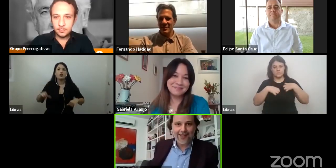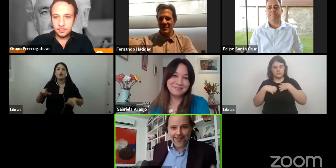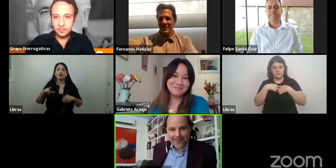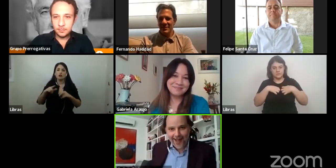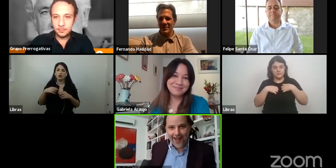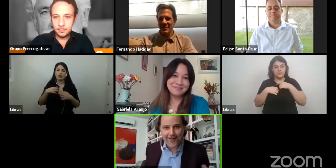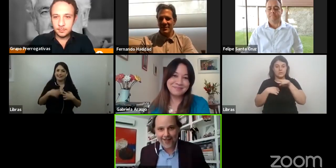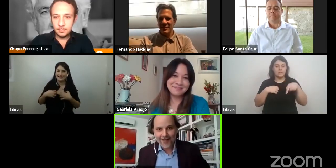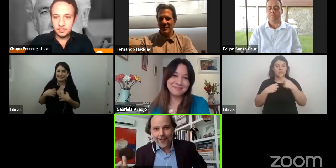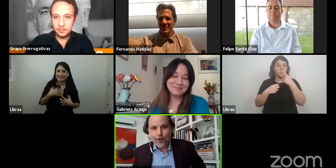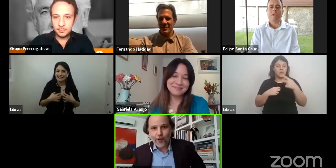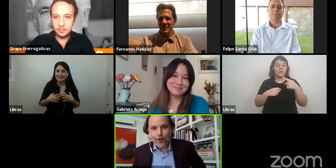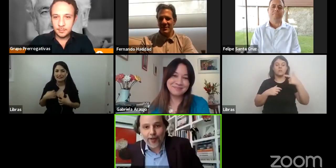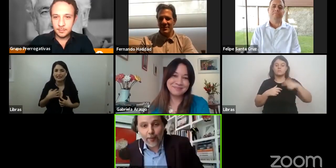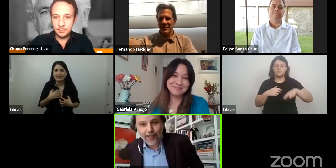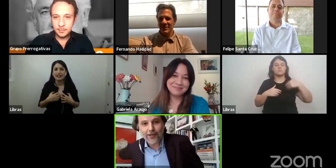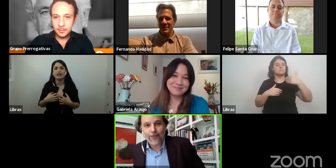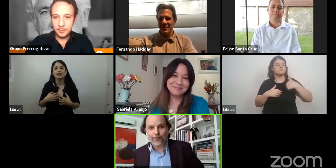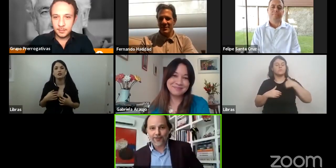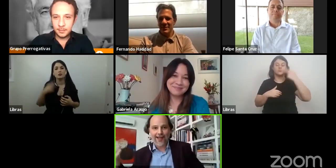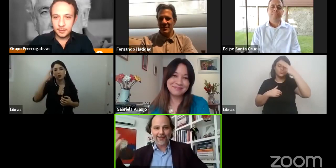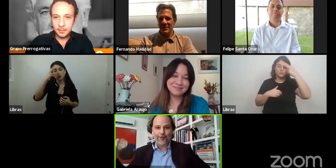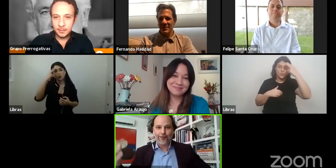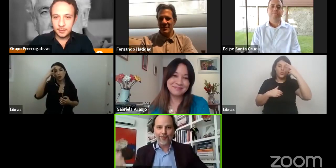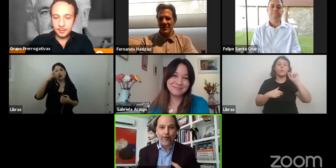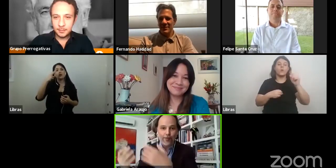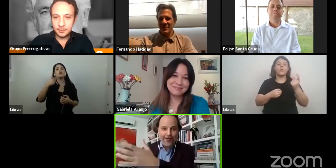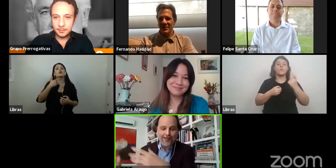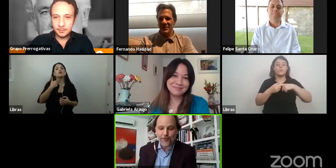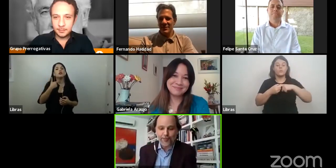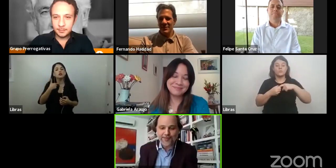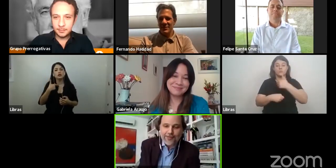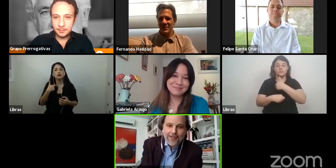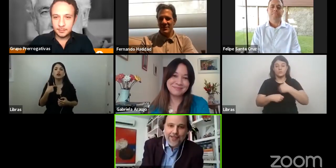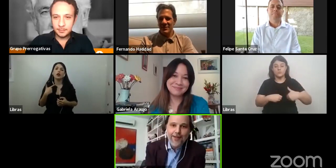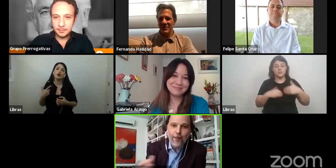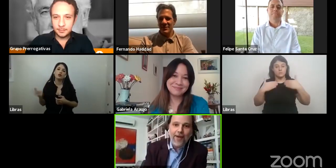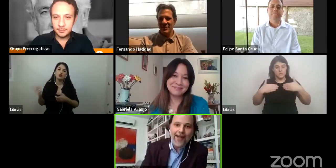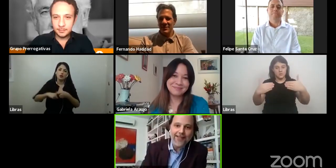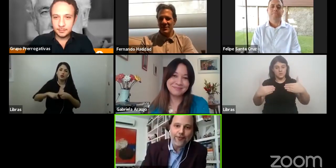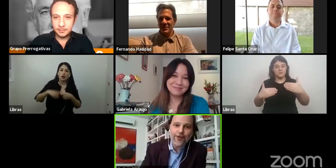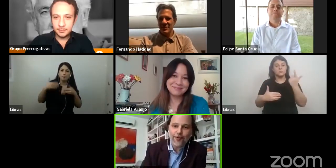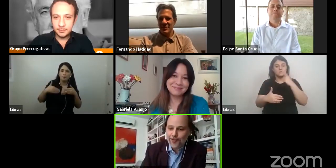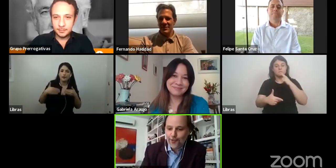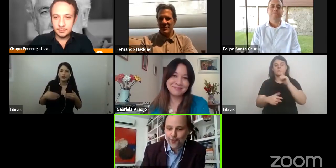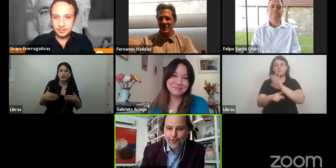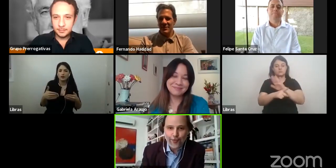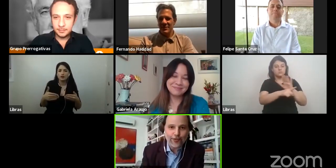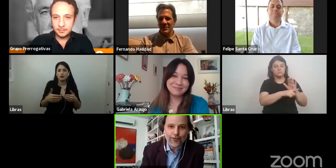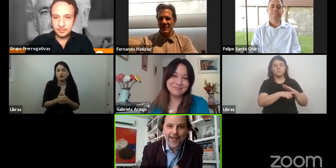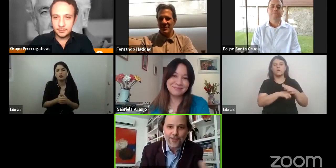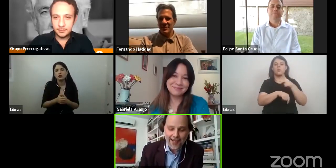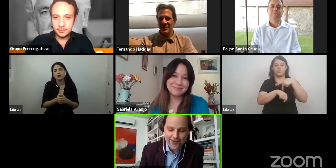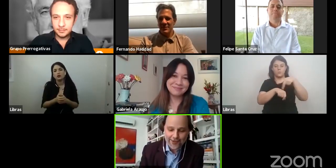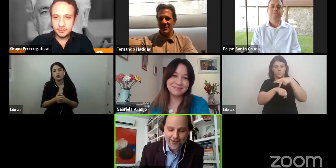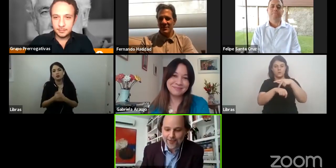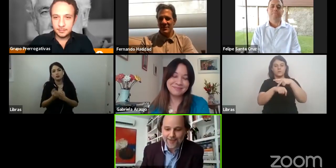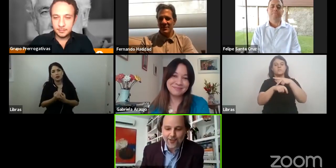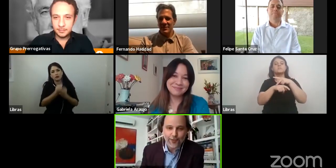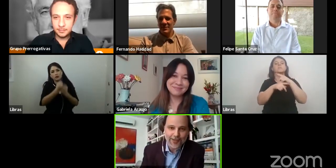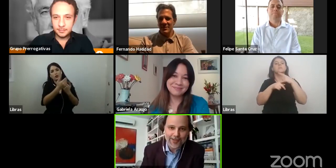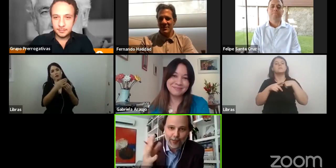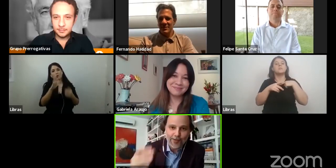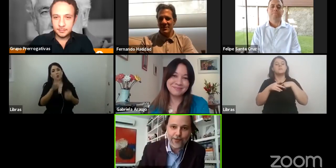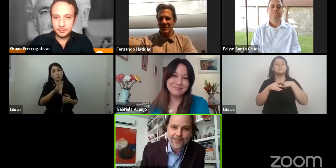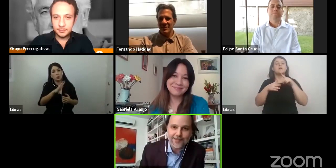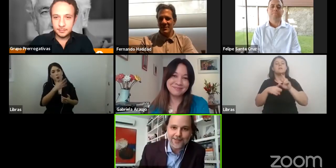dizia e reiterava, né, meu sonho realmente é voltar a esse governo como ministro para servir o país com a condução do nosso grande maestro, que é o